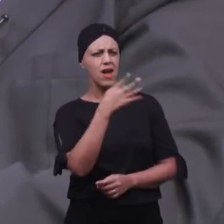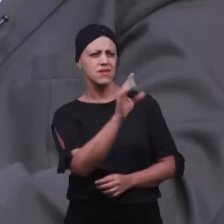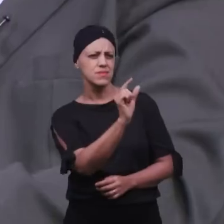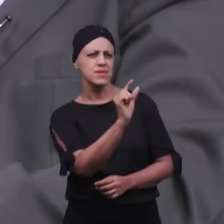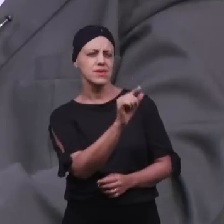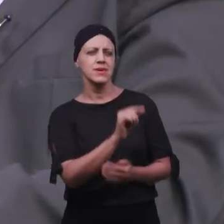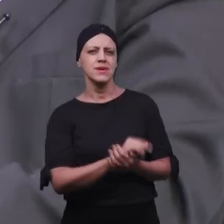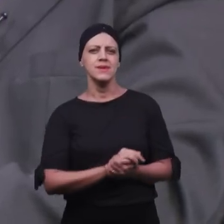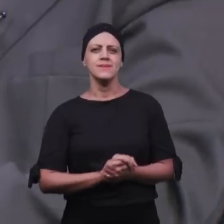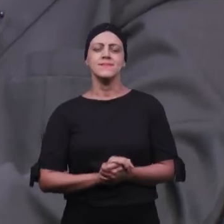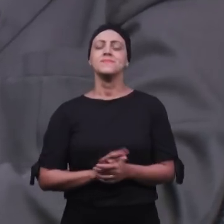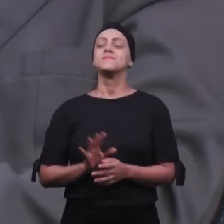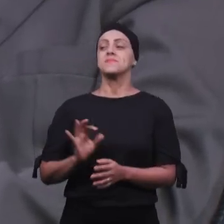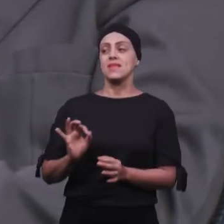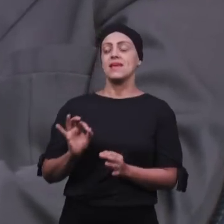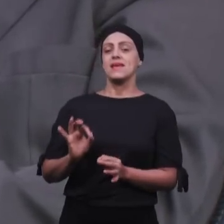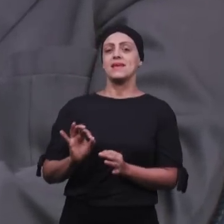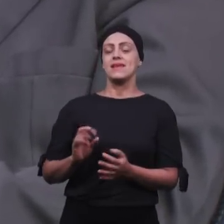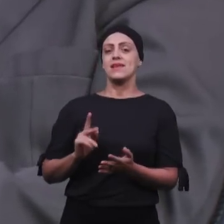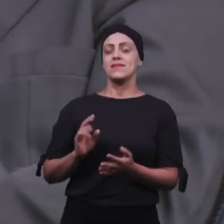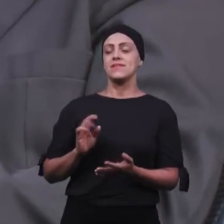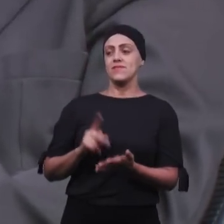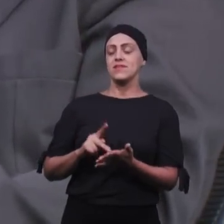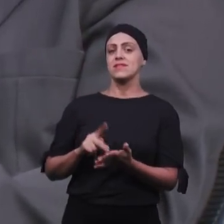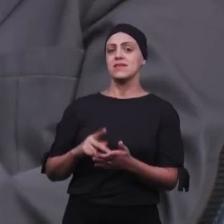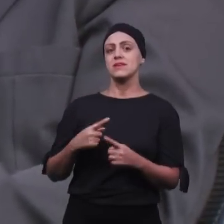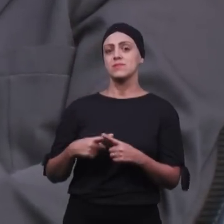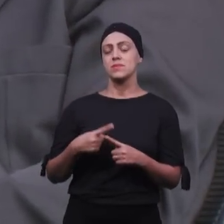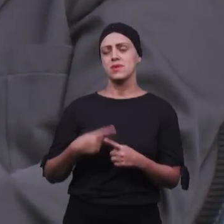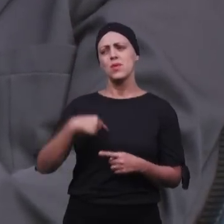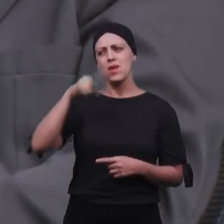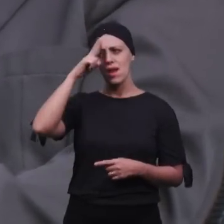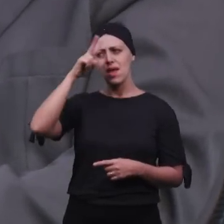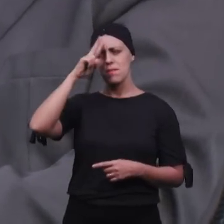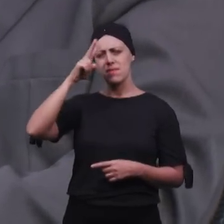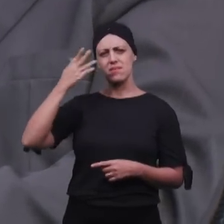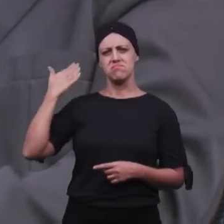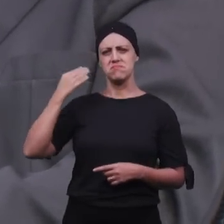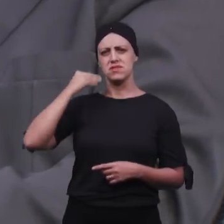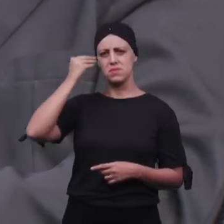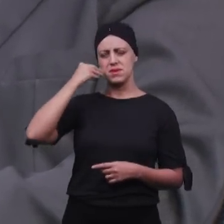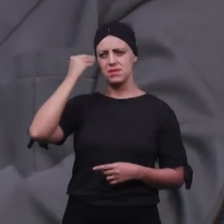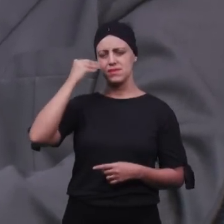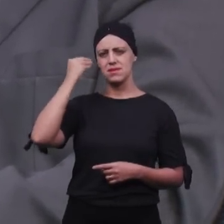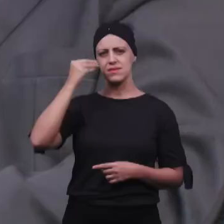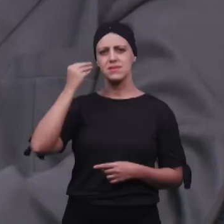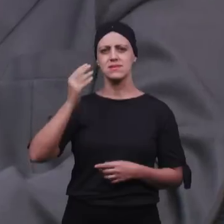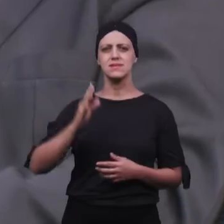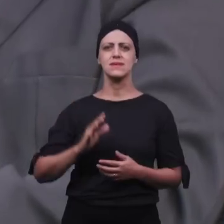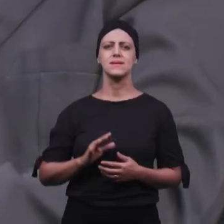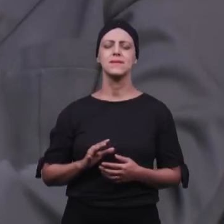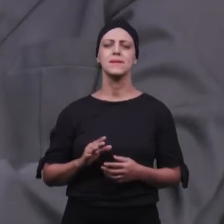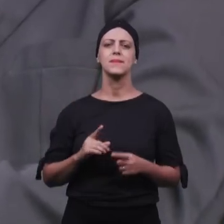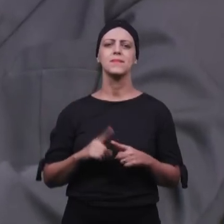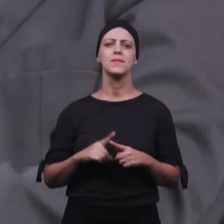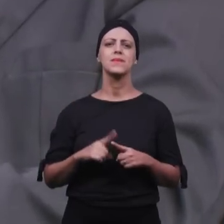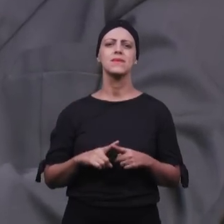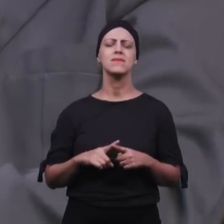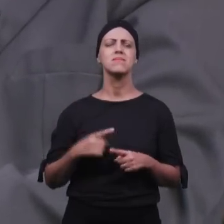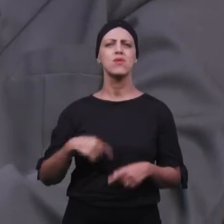Na verdade, o que me lembrou isso foi uma experiência, né? Porque eu fiz um